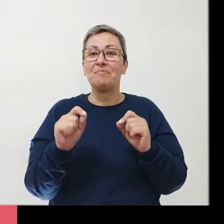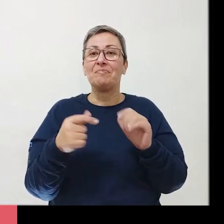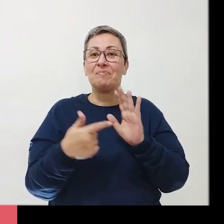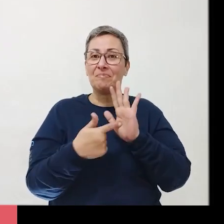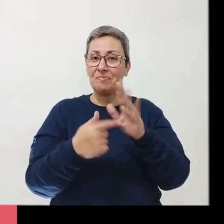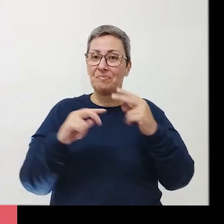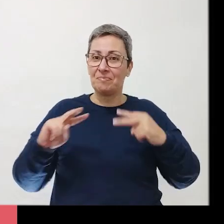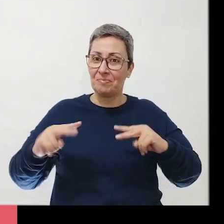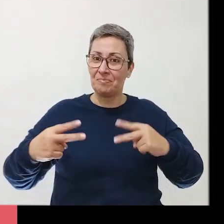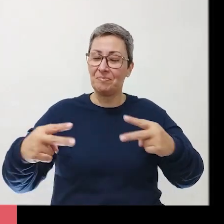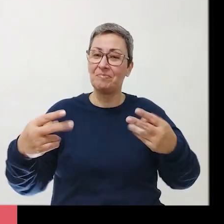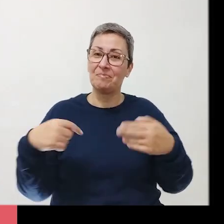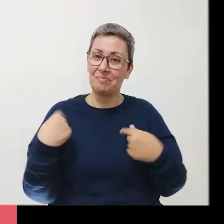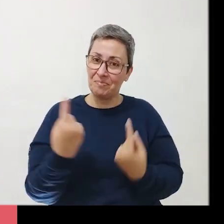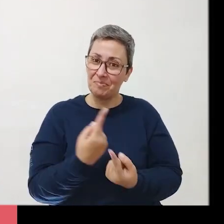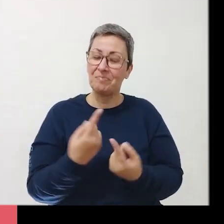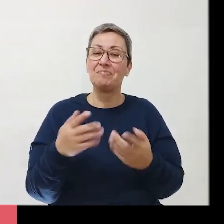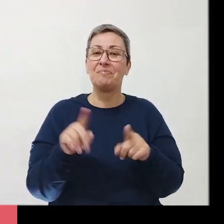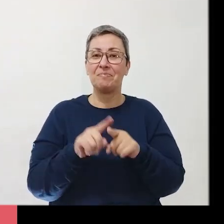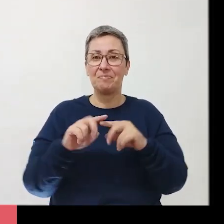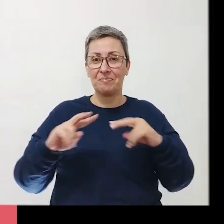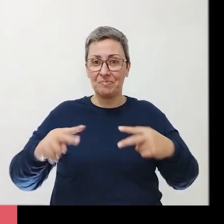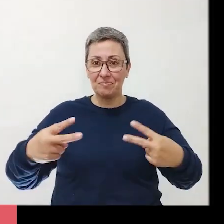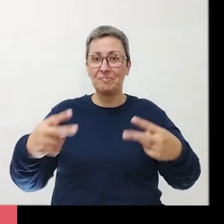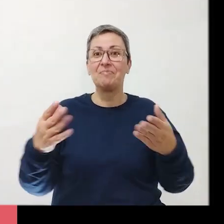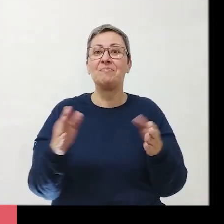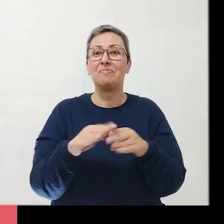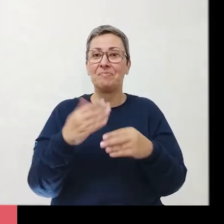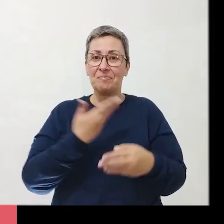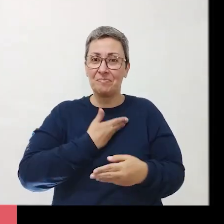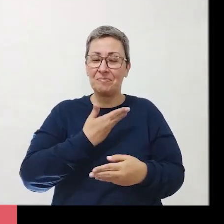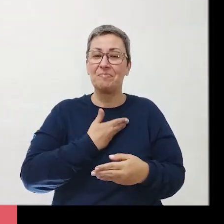conosco, compartilhar com os colegas de vocês.